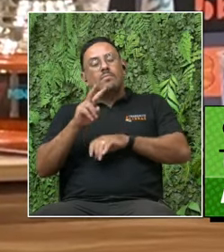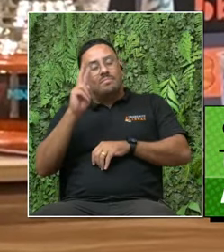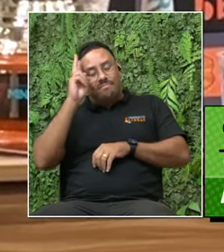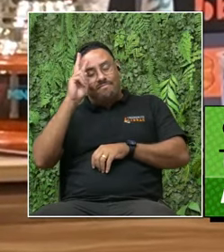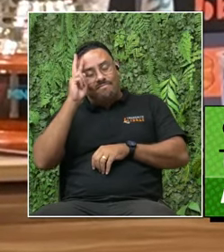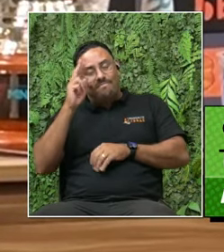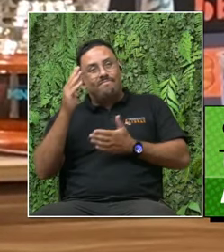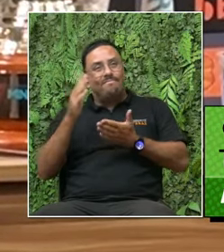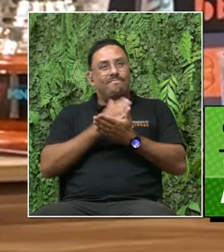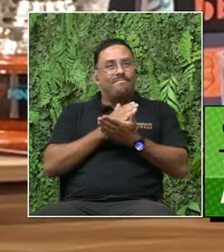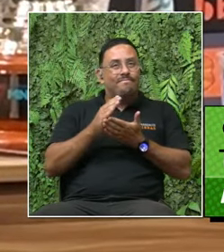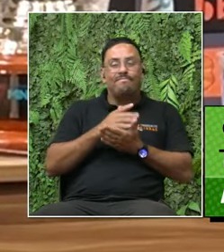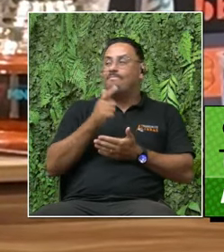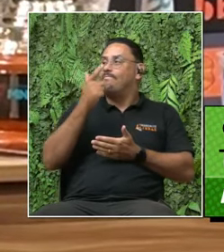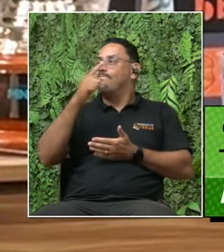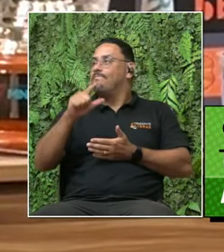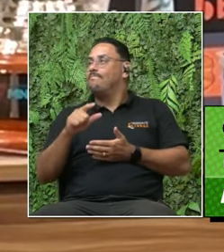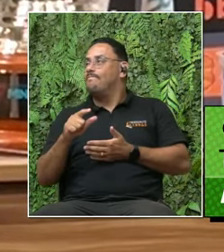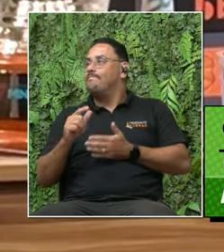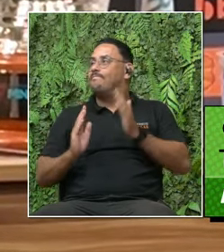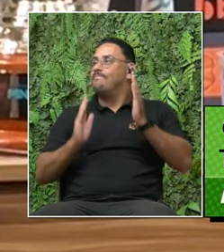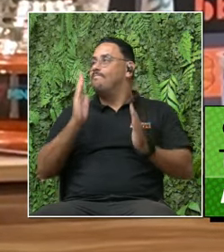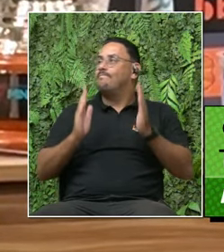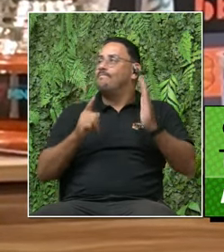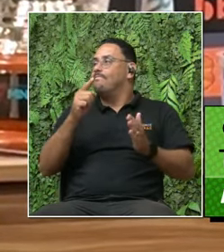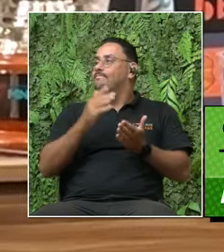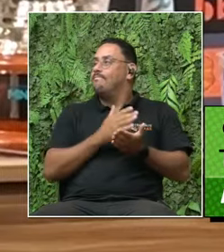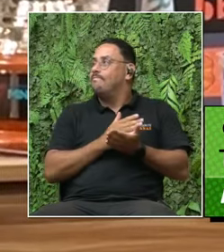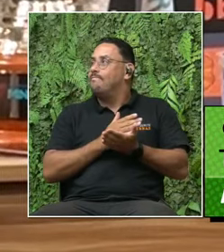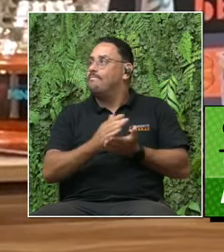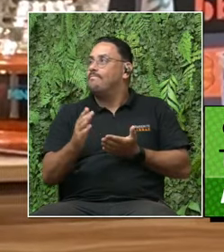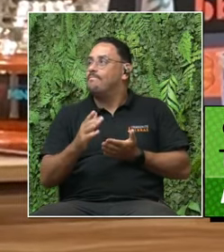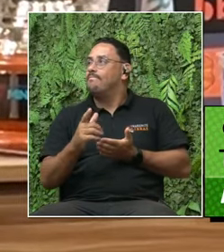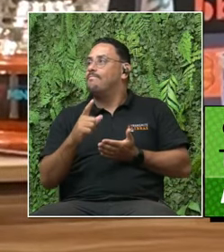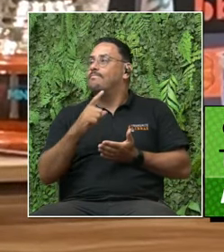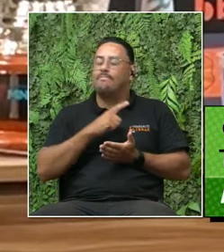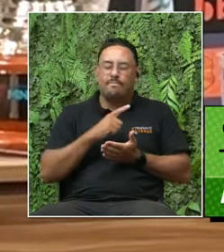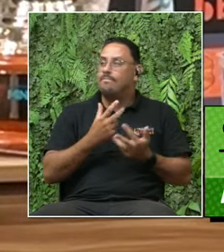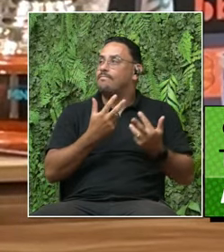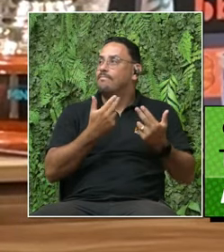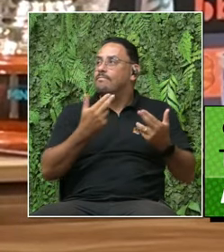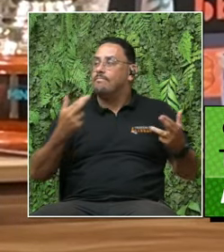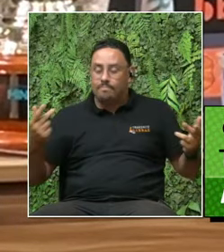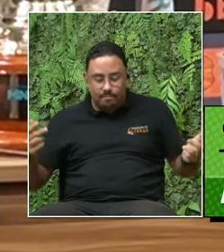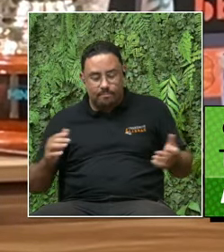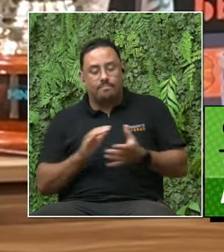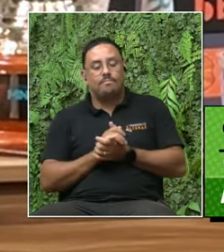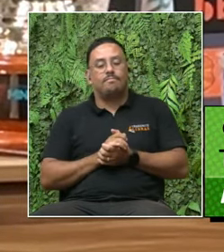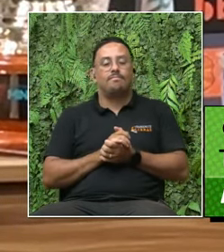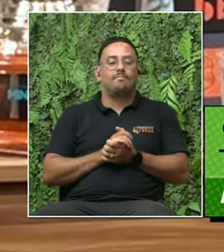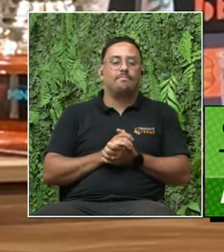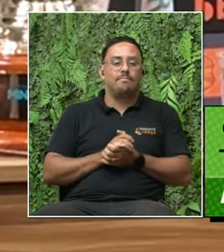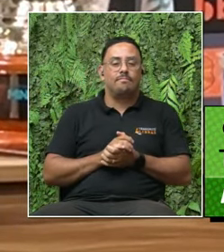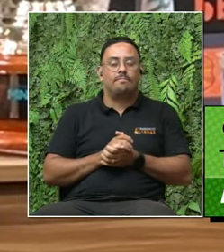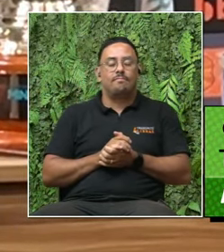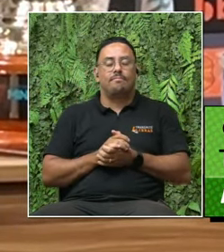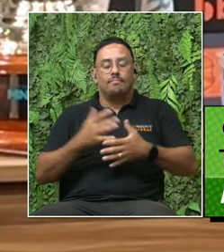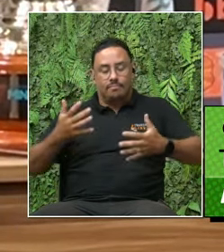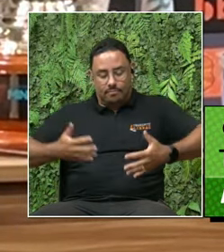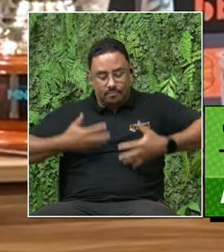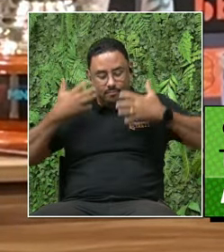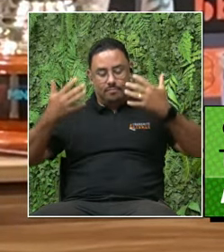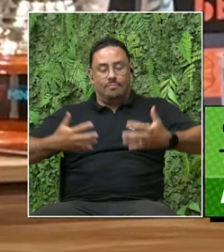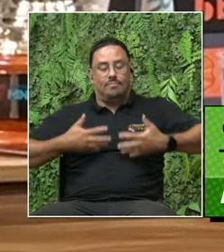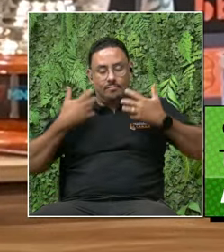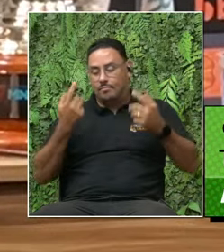recorda de alguma outra algum outro momento em que você começou em outro clube que teve esse tanto de de Êxtase assim nesses primeiros dias